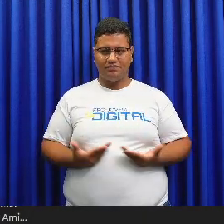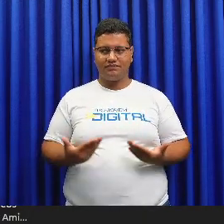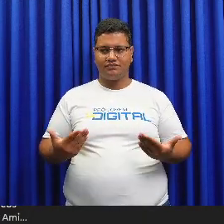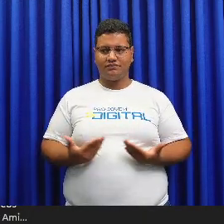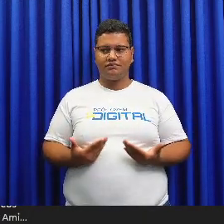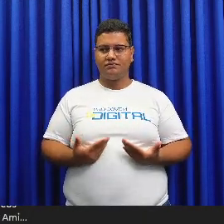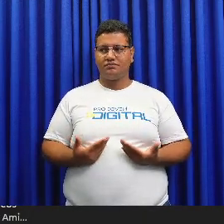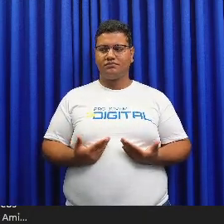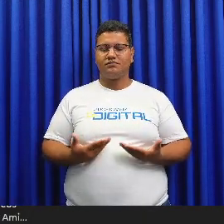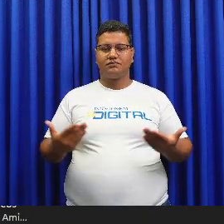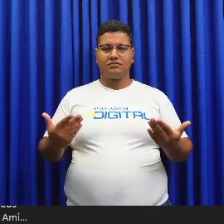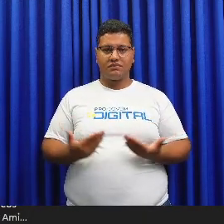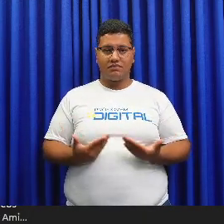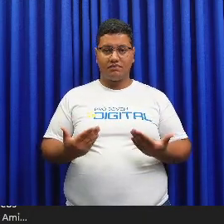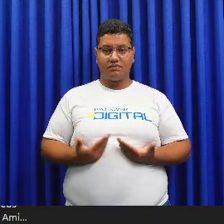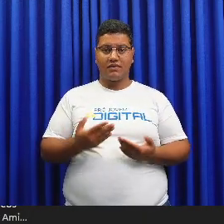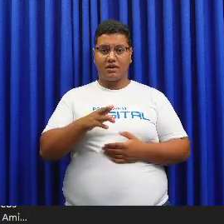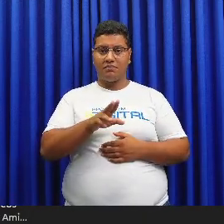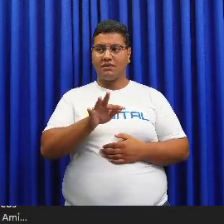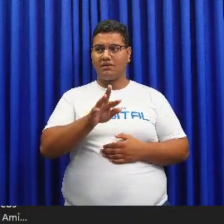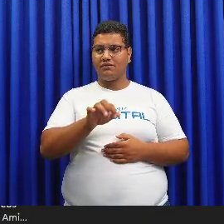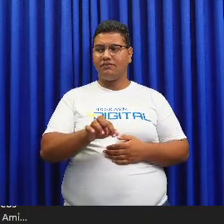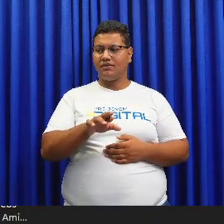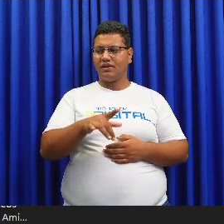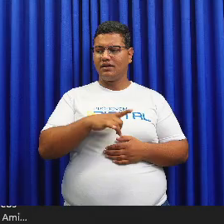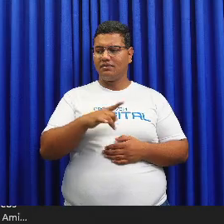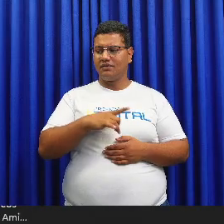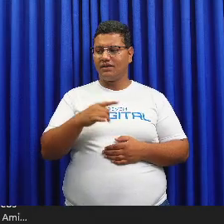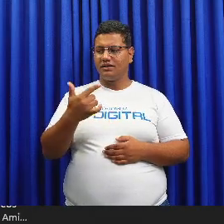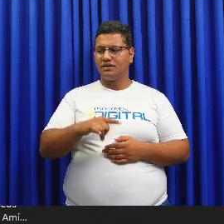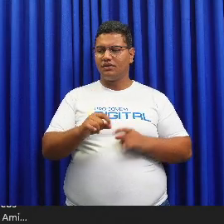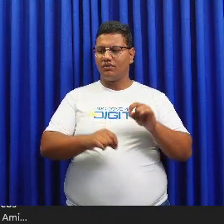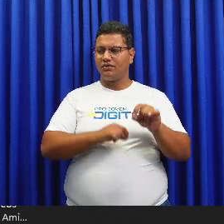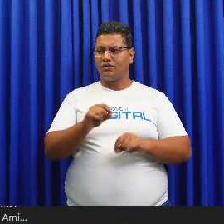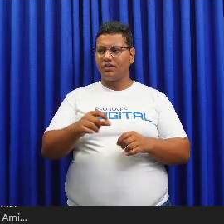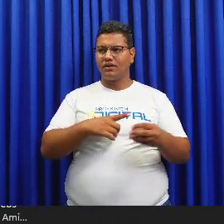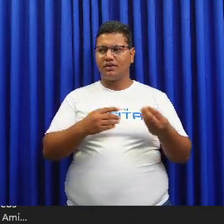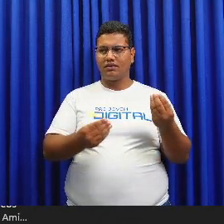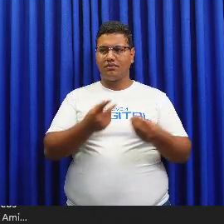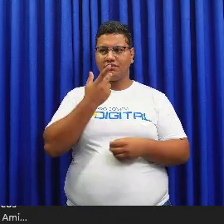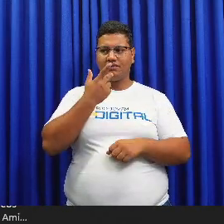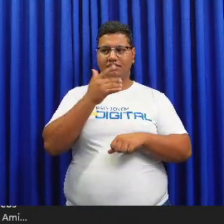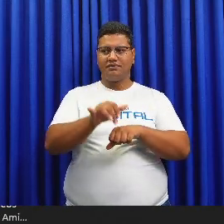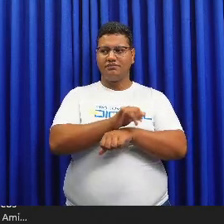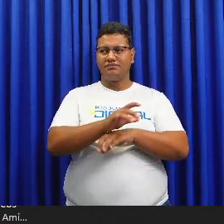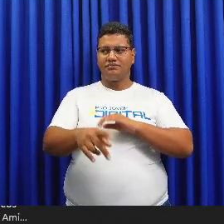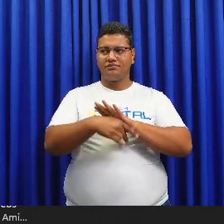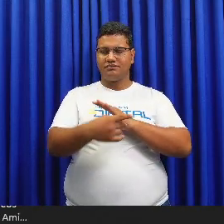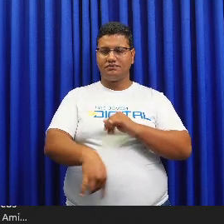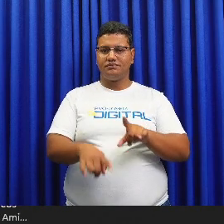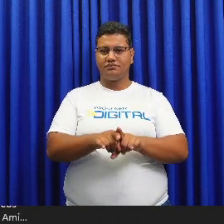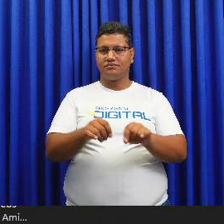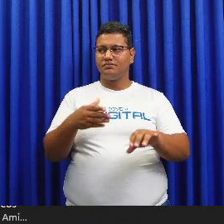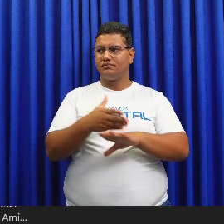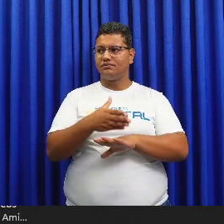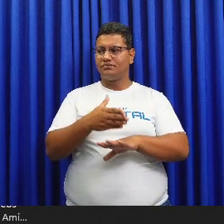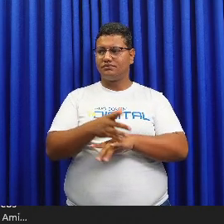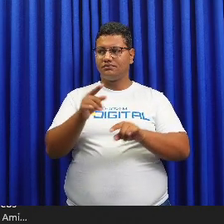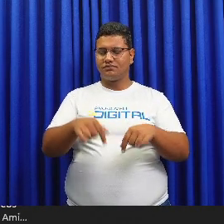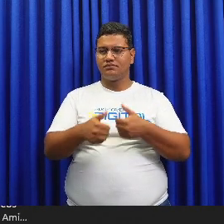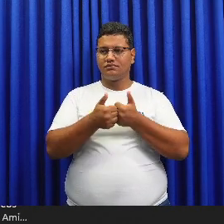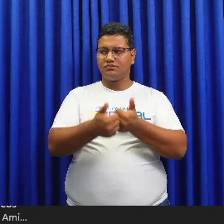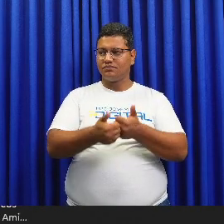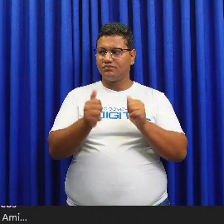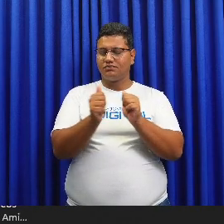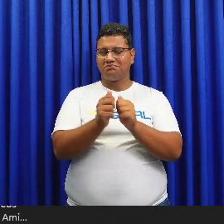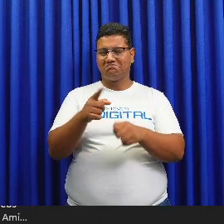Buffer. Mais uma vez, à medida que a gente vai citando aqui a ferramenta, você vai acessando aí para você ir